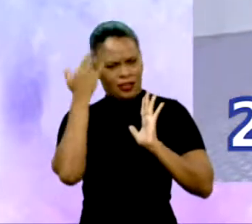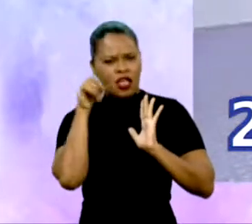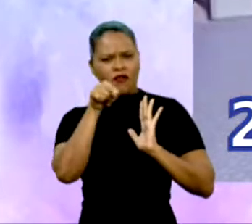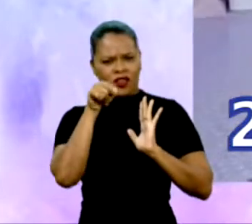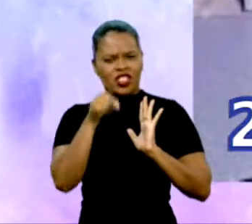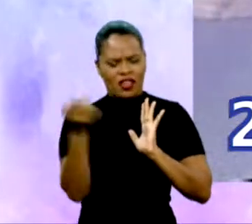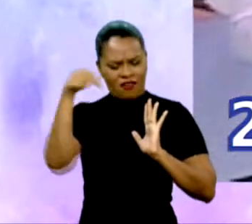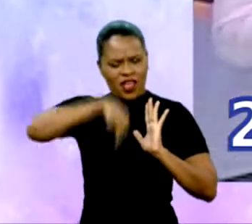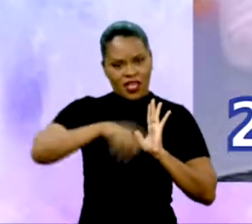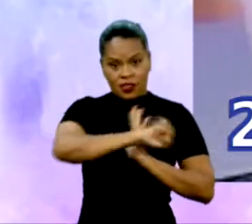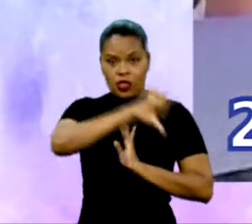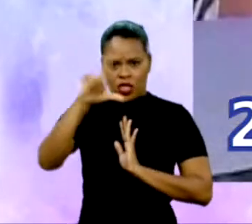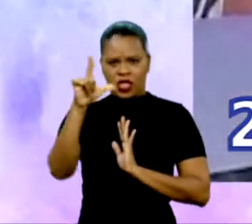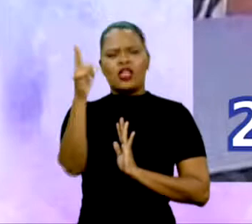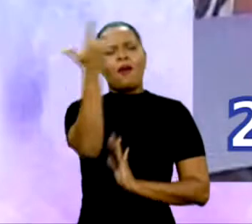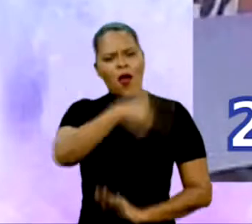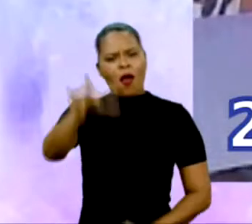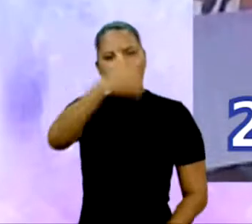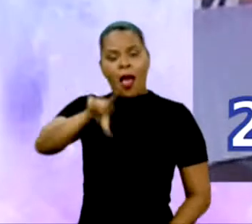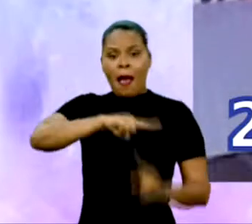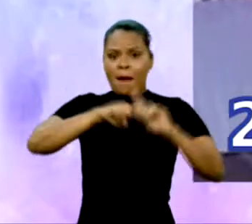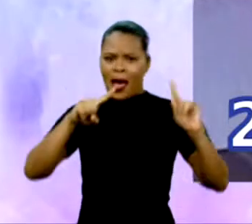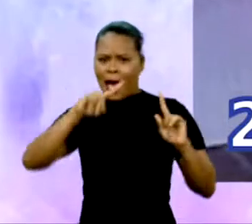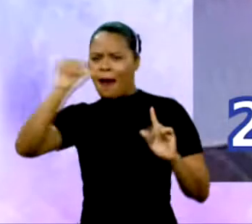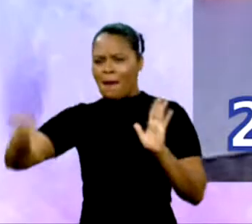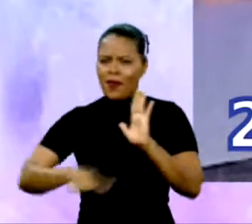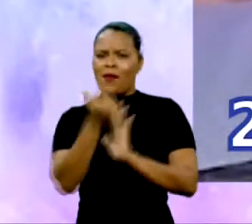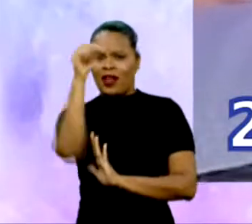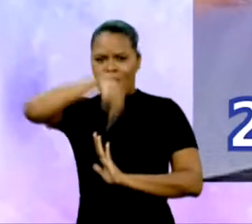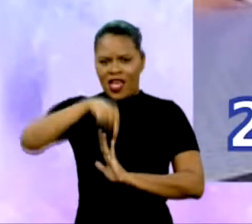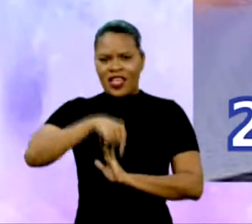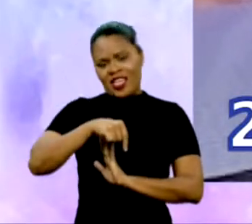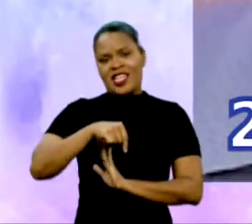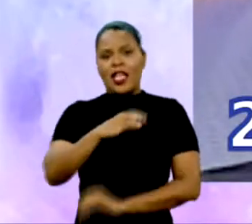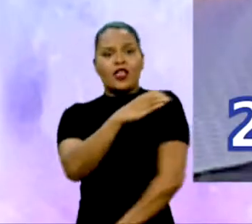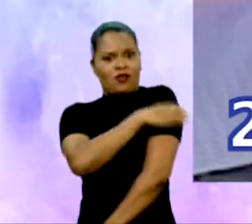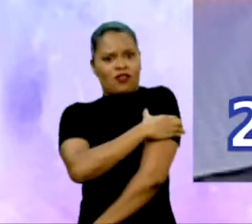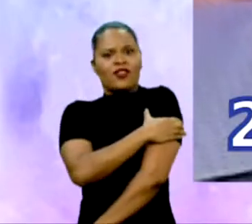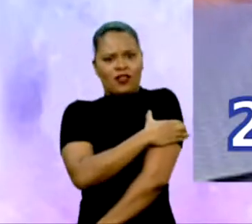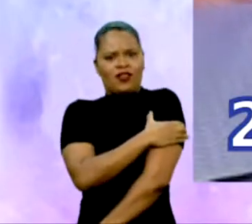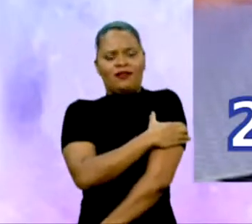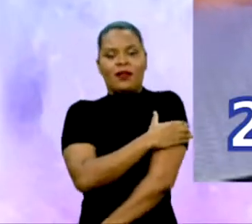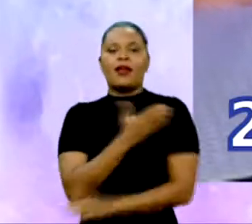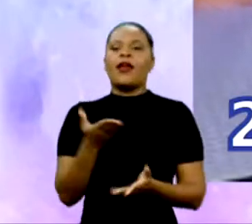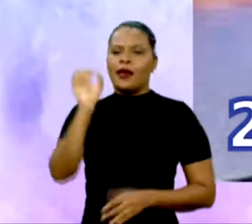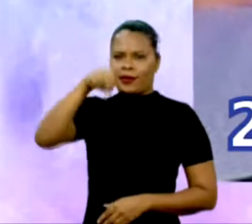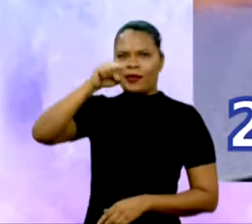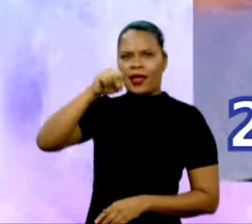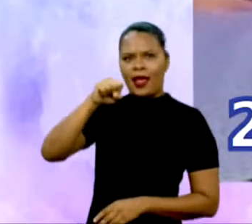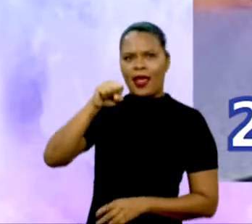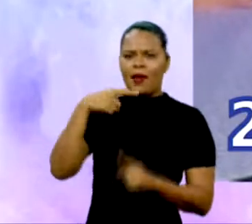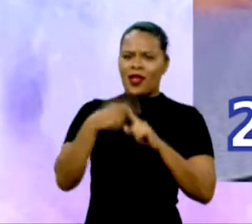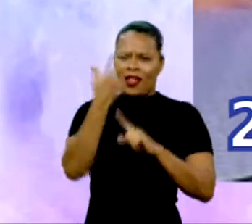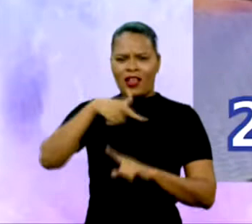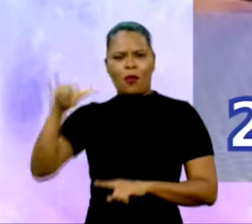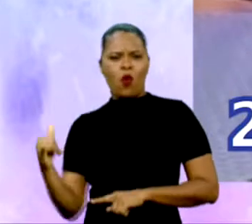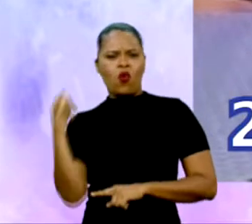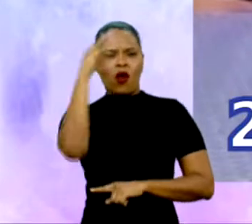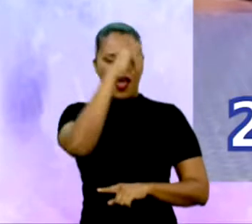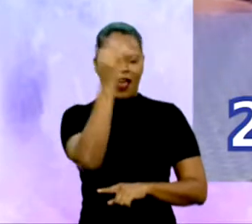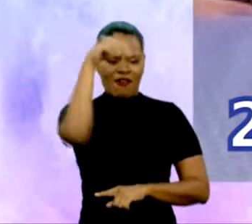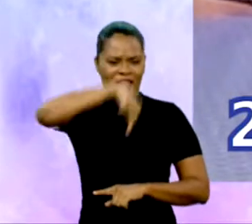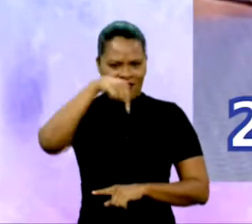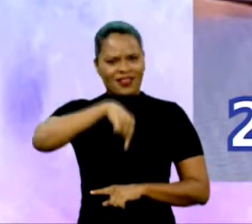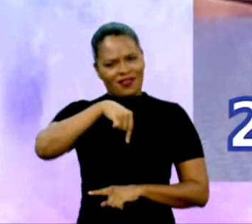já veio aqui em São Luís outras vezes, mas é a primeira vez que você veio aqui na Difusora, aqui no Algo Mais. Que bom primeira te receber. Primeira vez. Da última vez eu estava embarcando no aeroporto, estava assistindo seu programa.